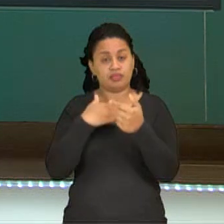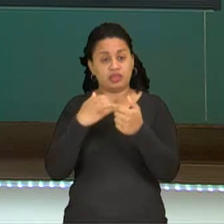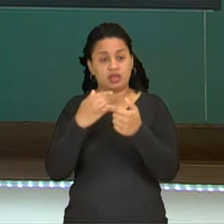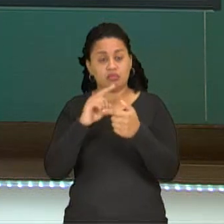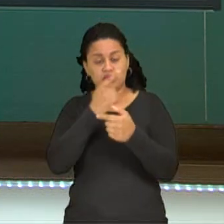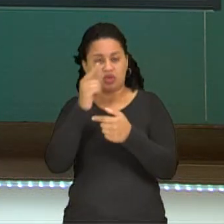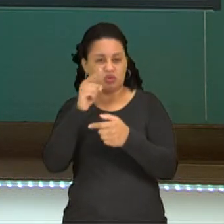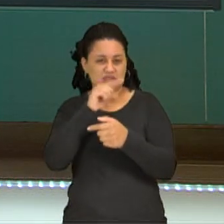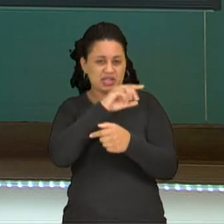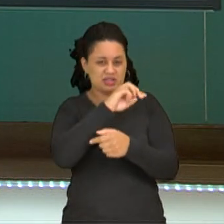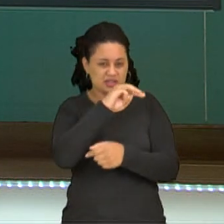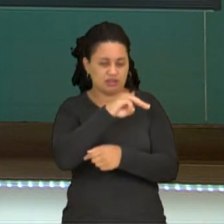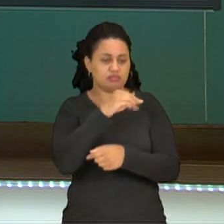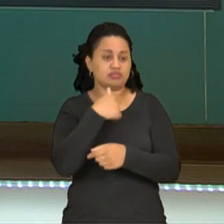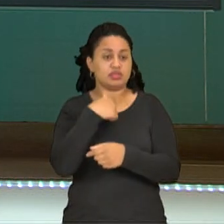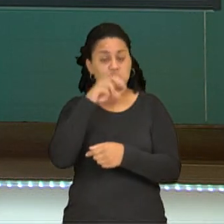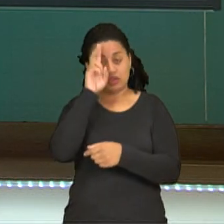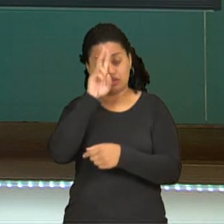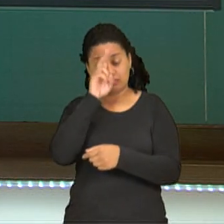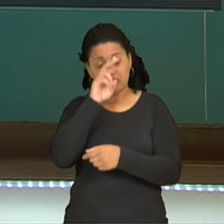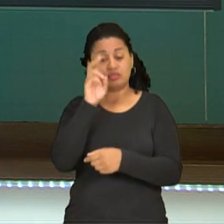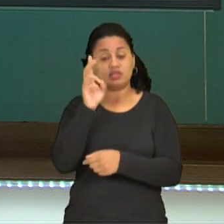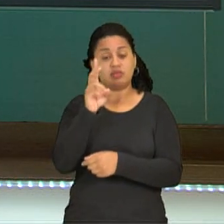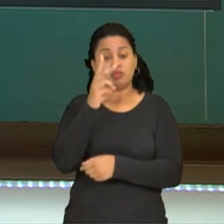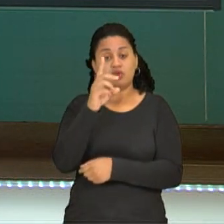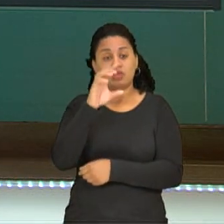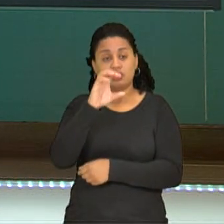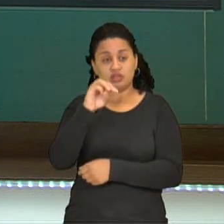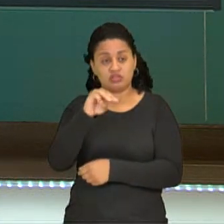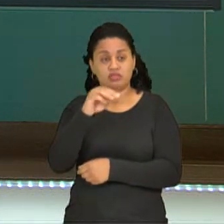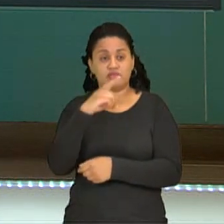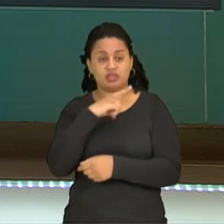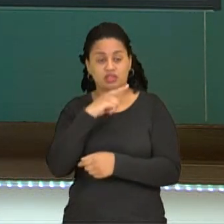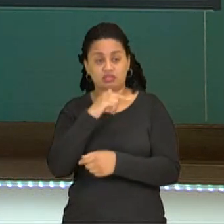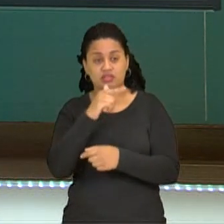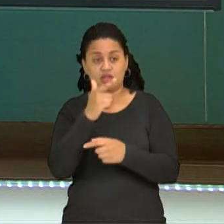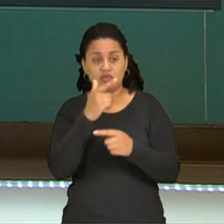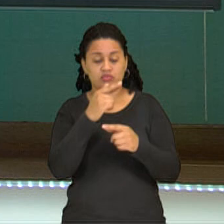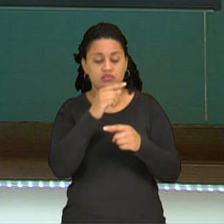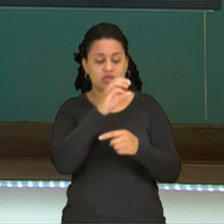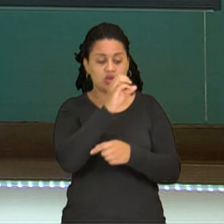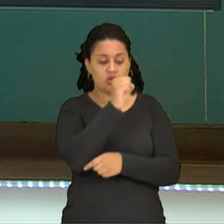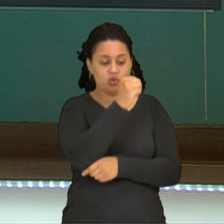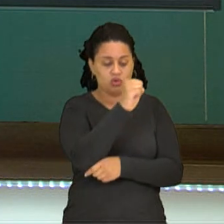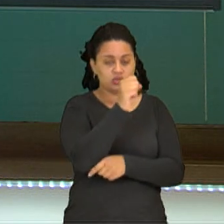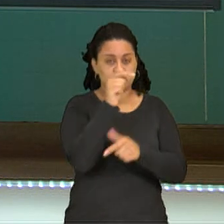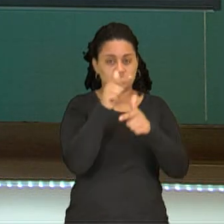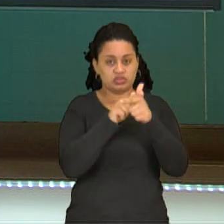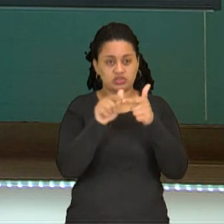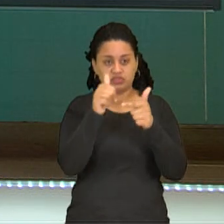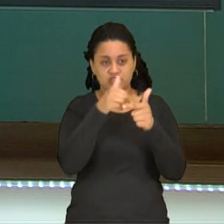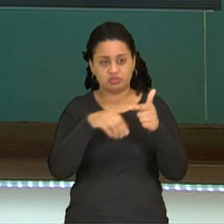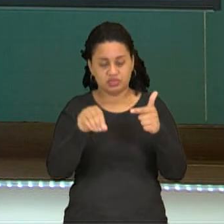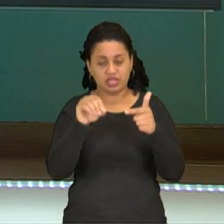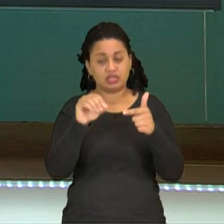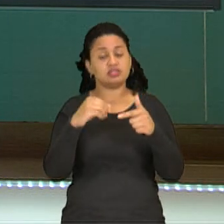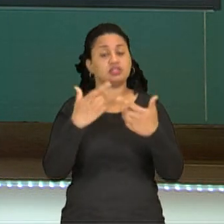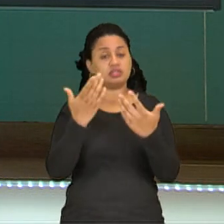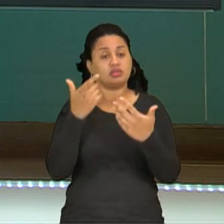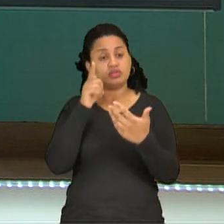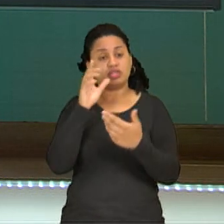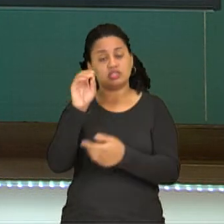estava em centímetros. Lembrando que cada centímetro tem 10 milímetros, então é só a gente dividir por 10, nós vamos ter que o diâmetro